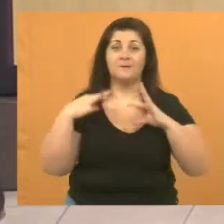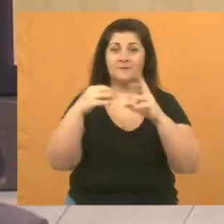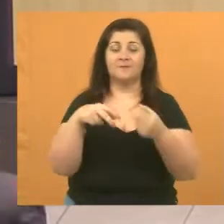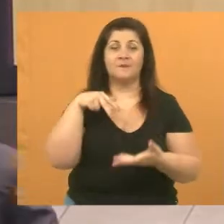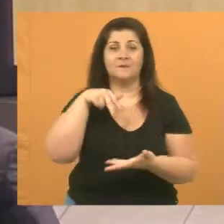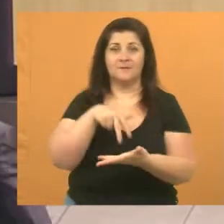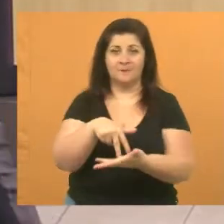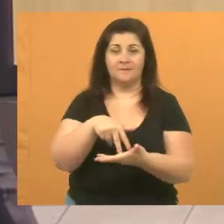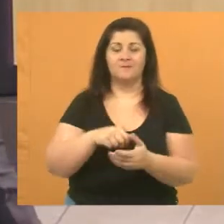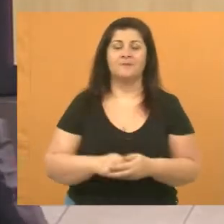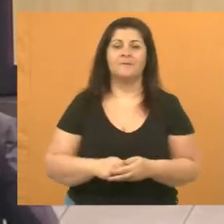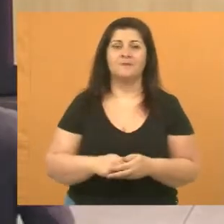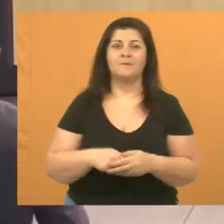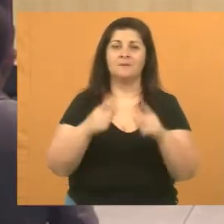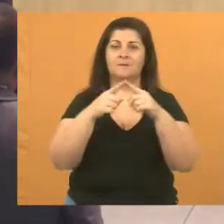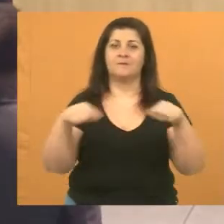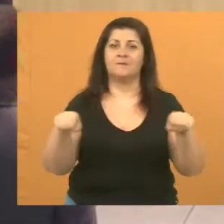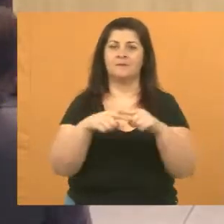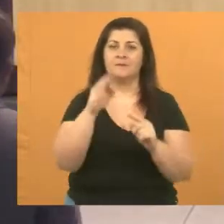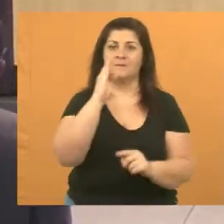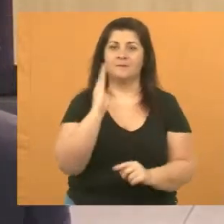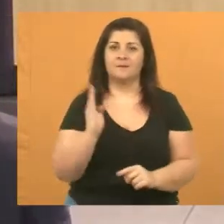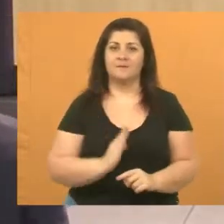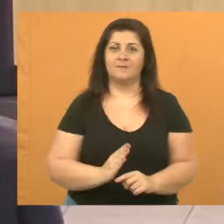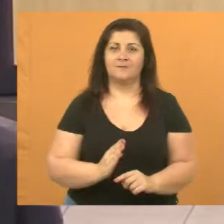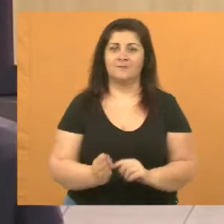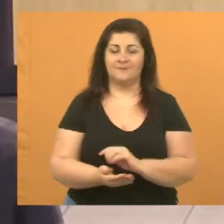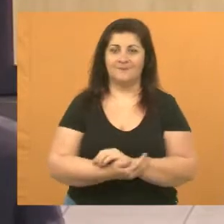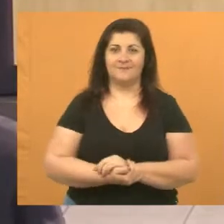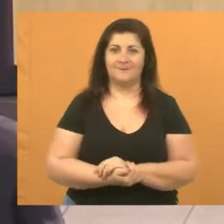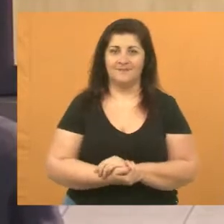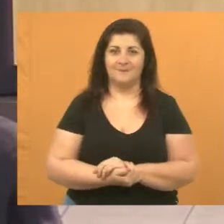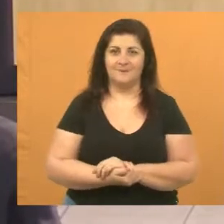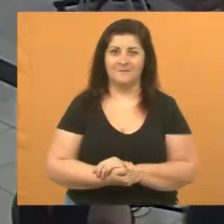que se levantem para a execução do Hino Nacional Brasileiro.